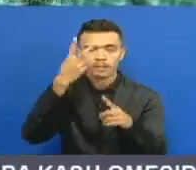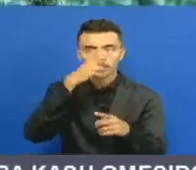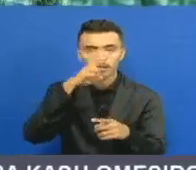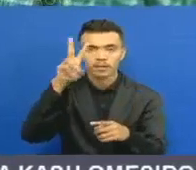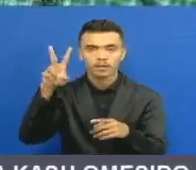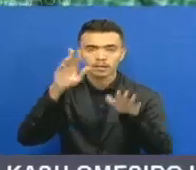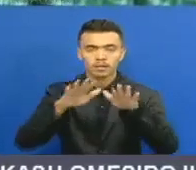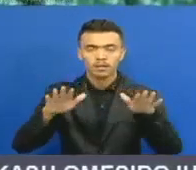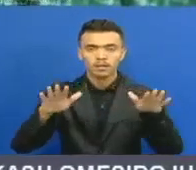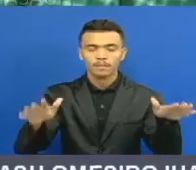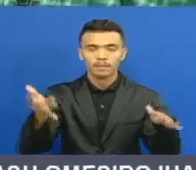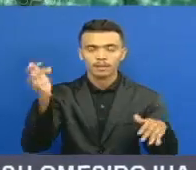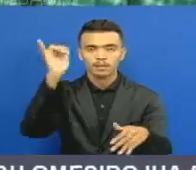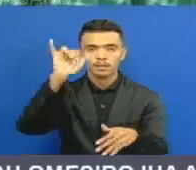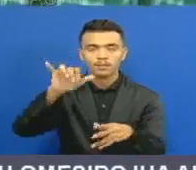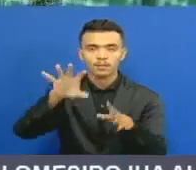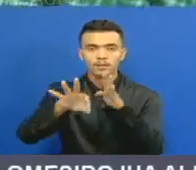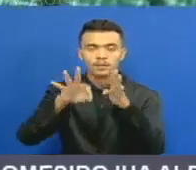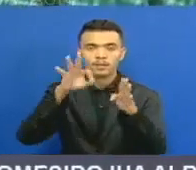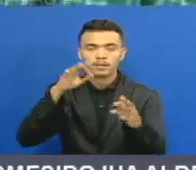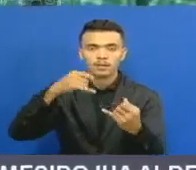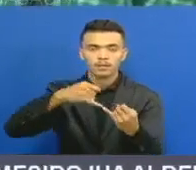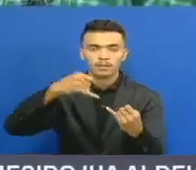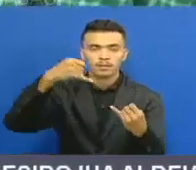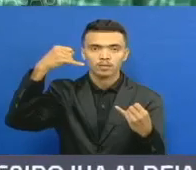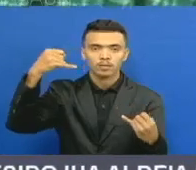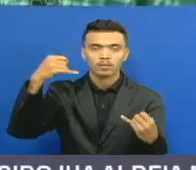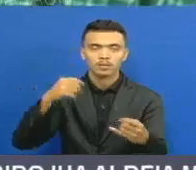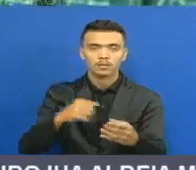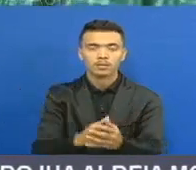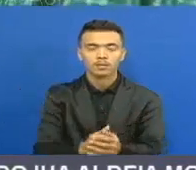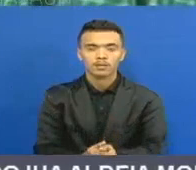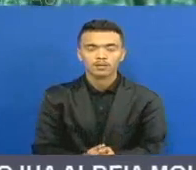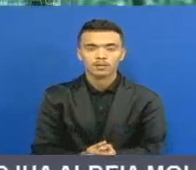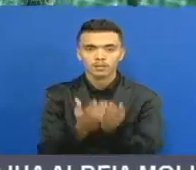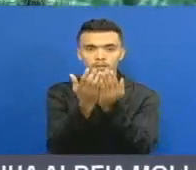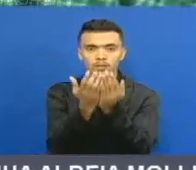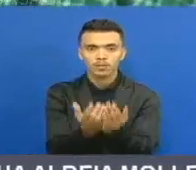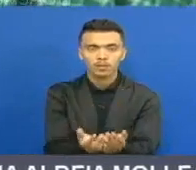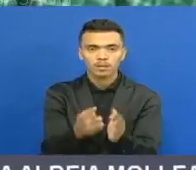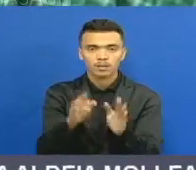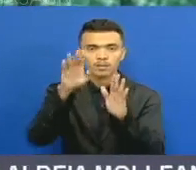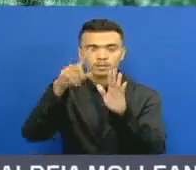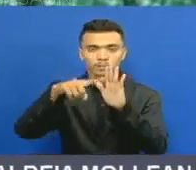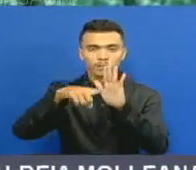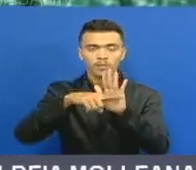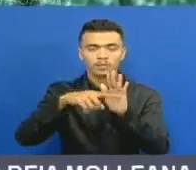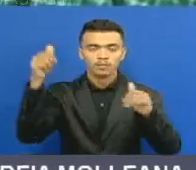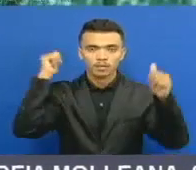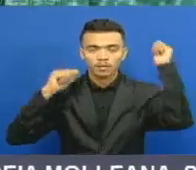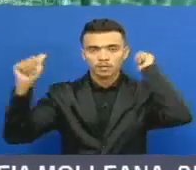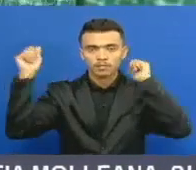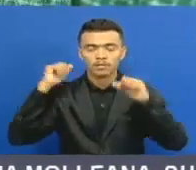la barrik sira ne be retan mal categoria malnutrição ka retan toda menos a atividade ne be a mim se halo